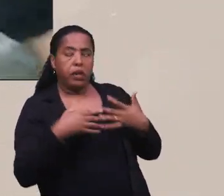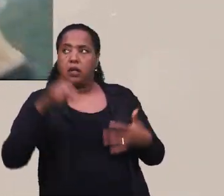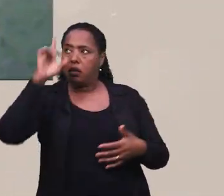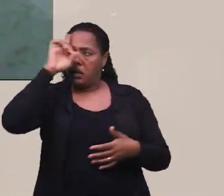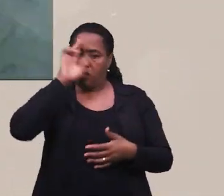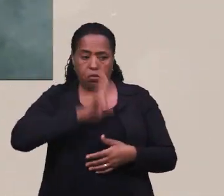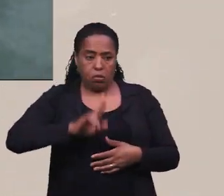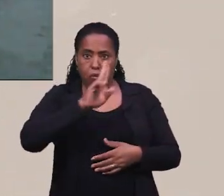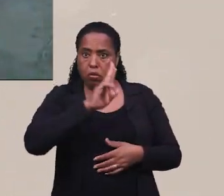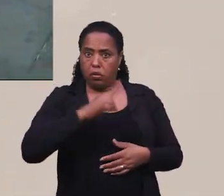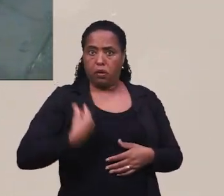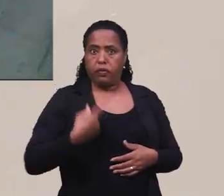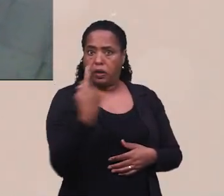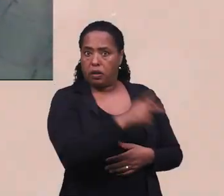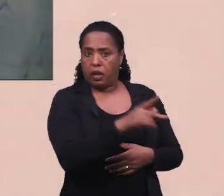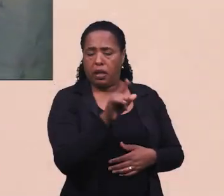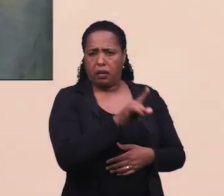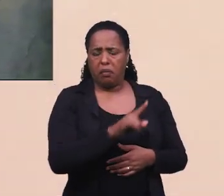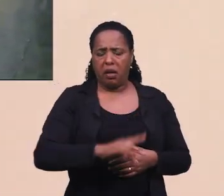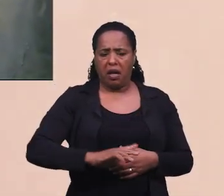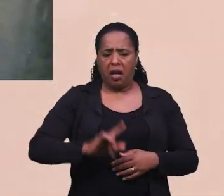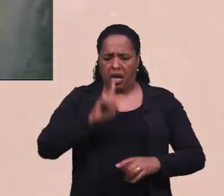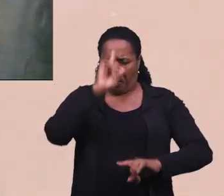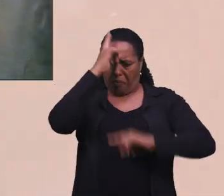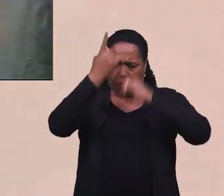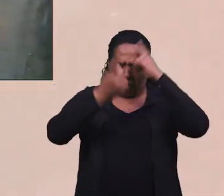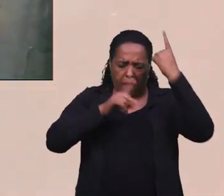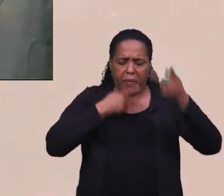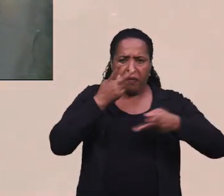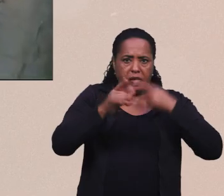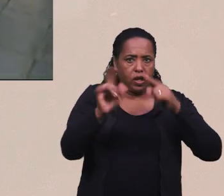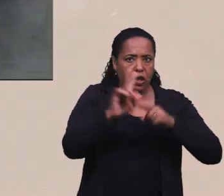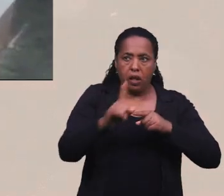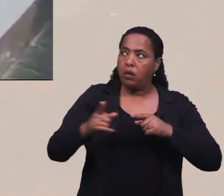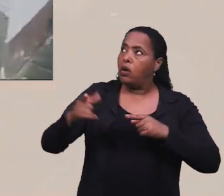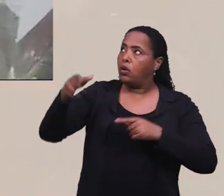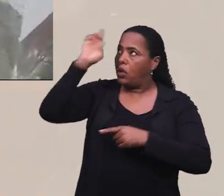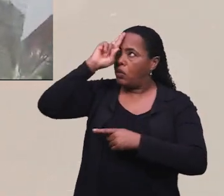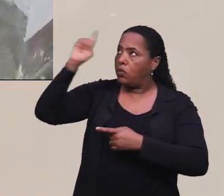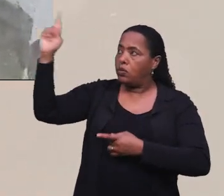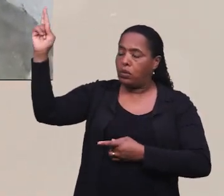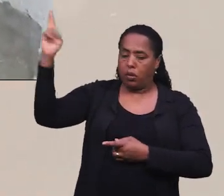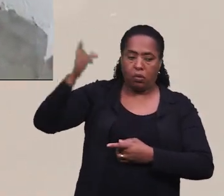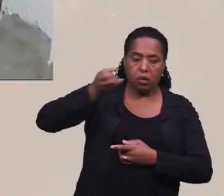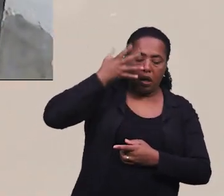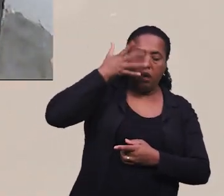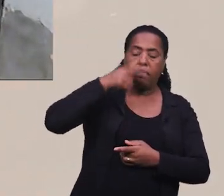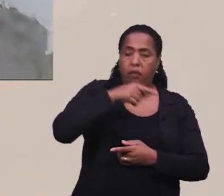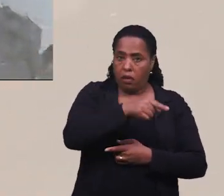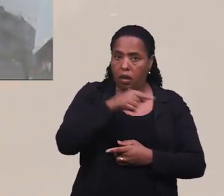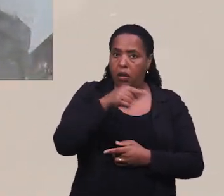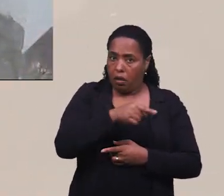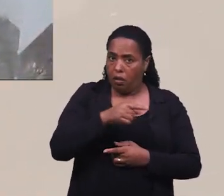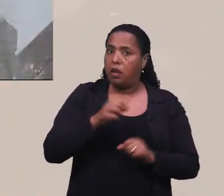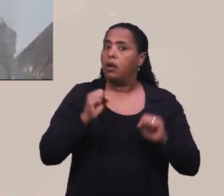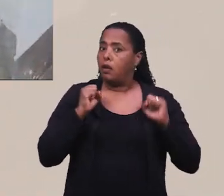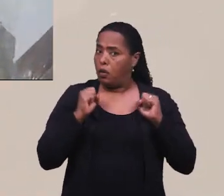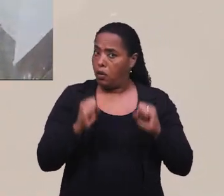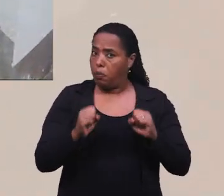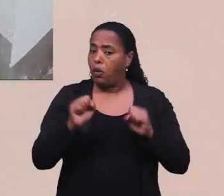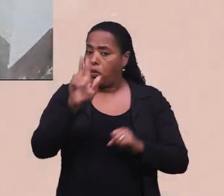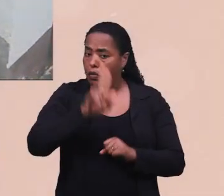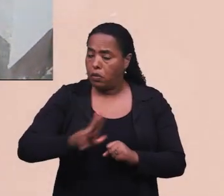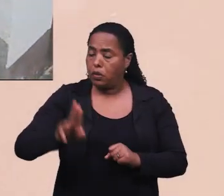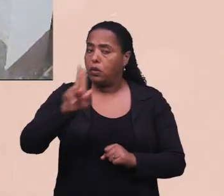mais adequada junto à igreja, podendo afastar o banco ou mesmo ter um banco de menor